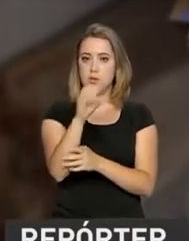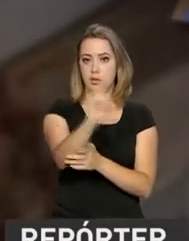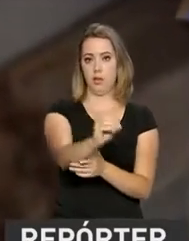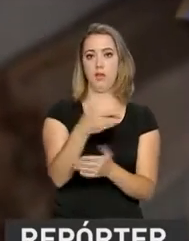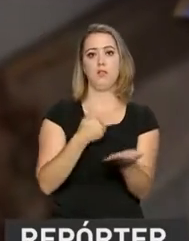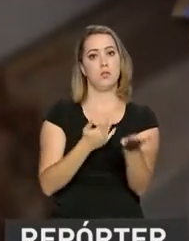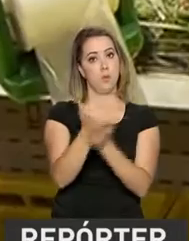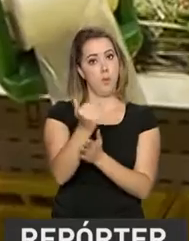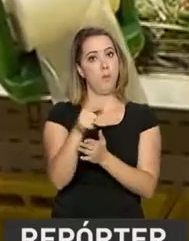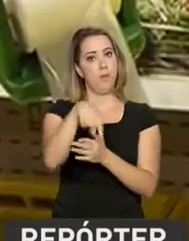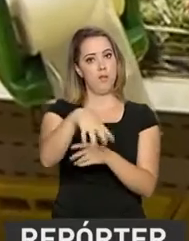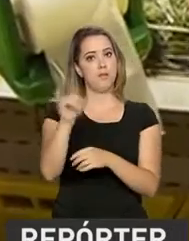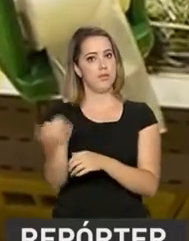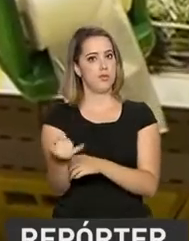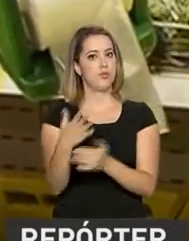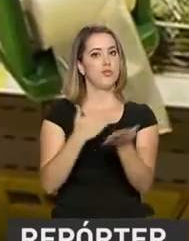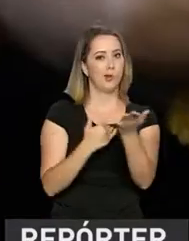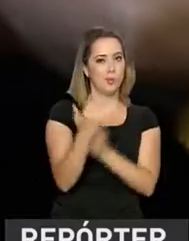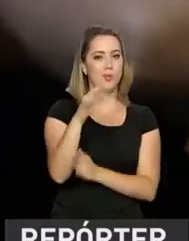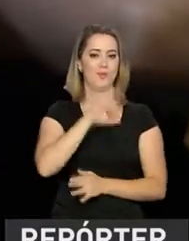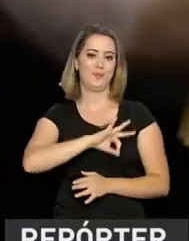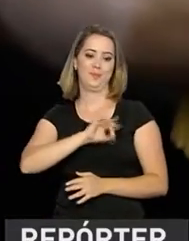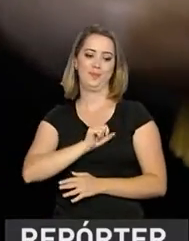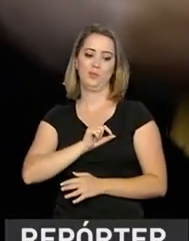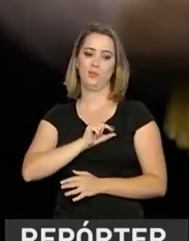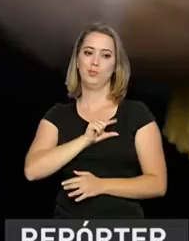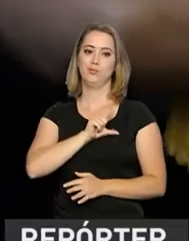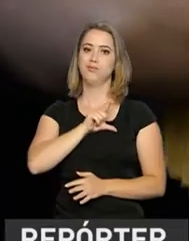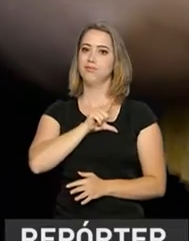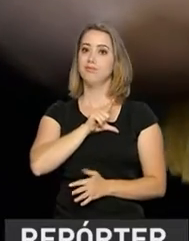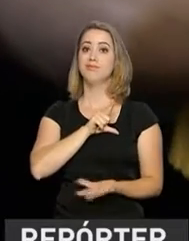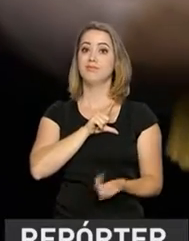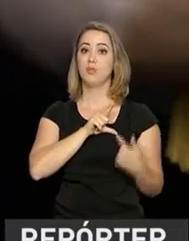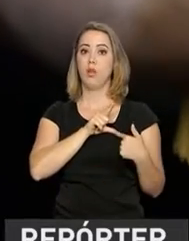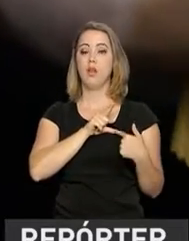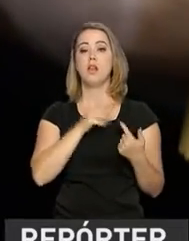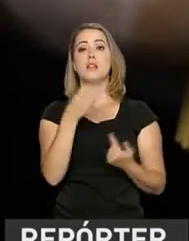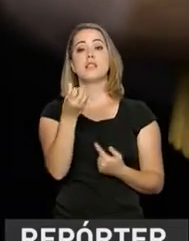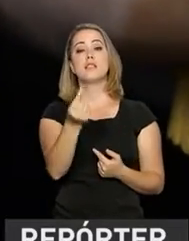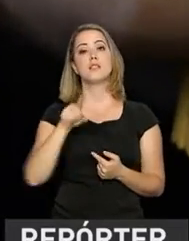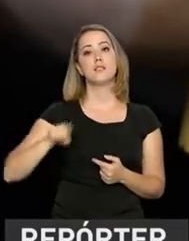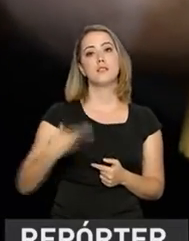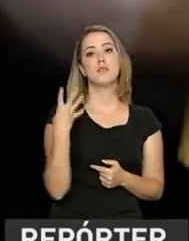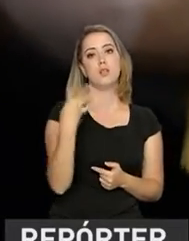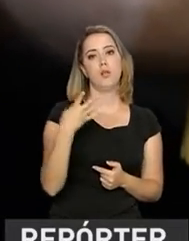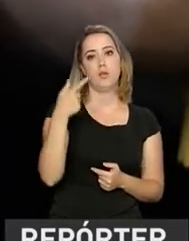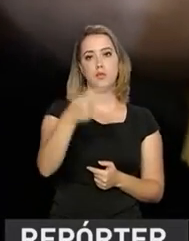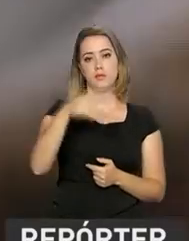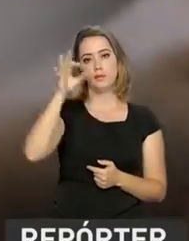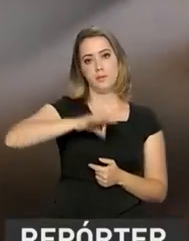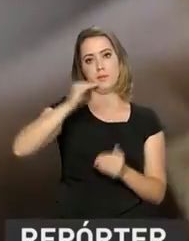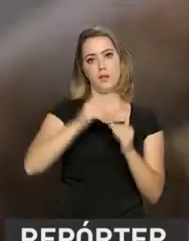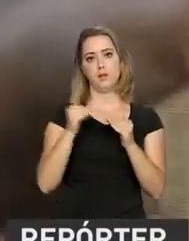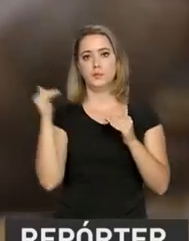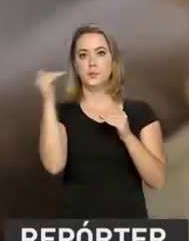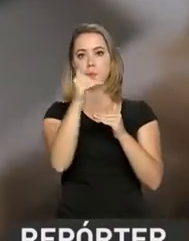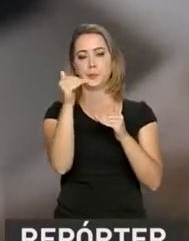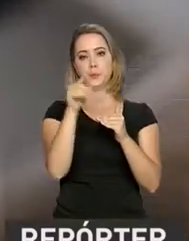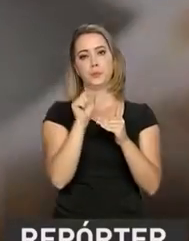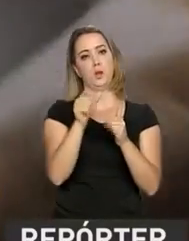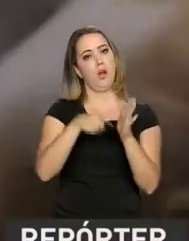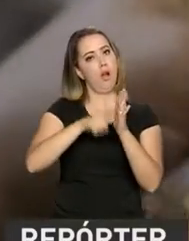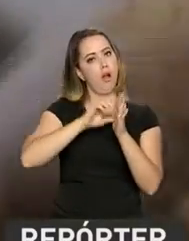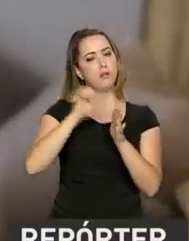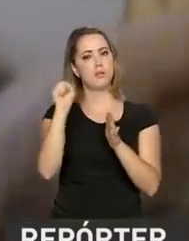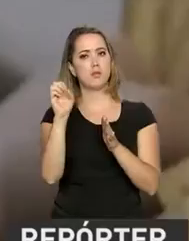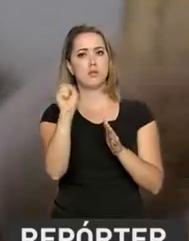salário mínimo sempre ajuda né o reajuste de 6,47 por cento e elevou o valor do mínimo de 880